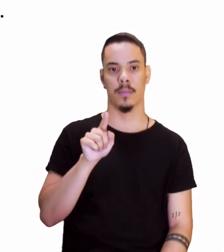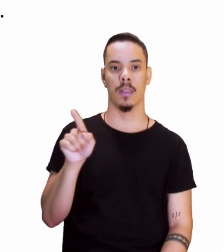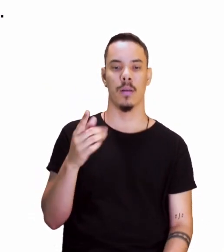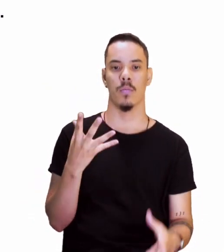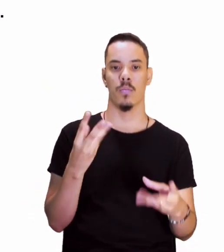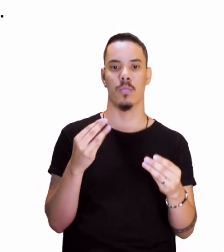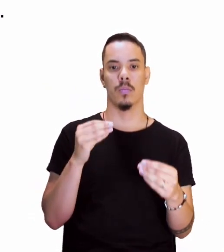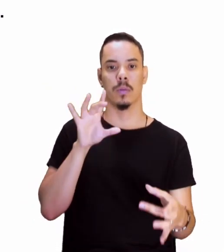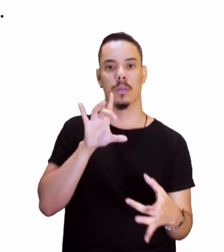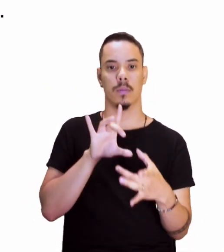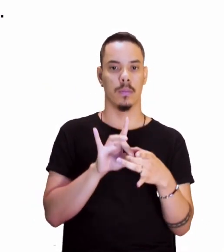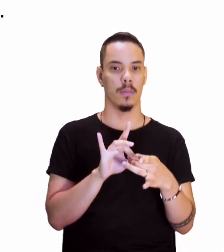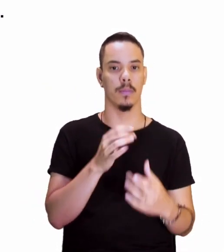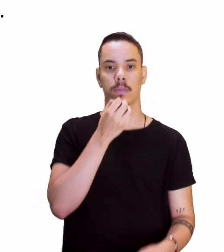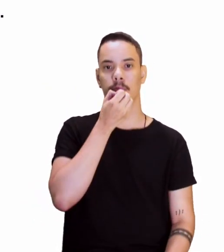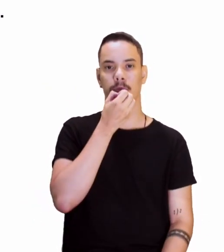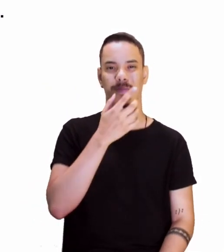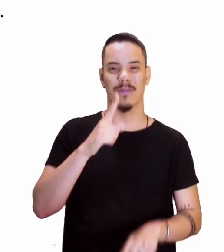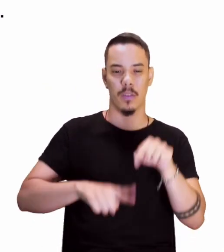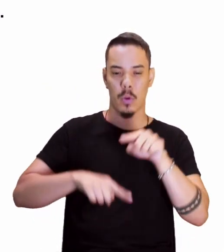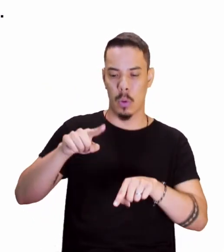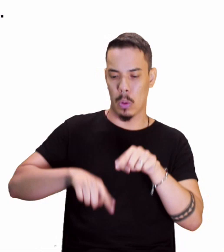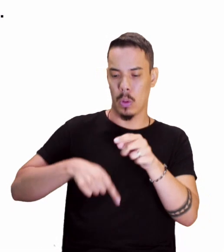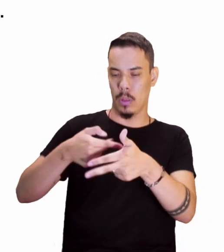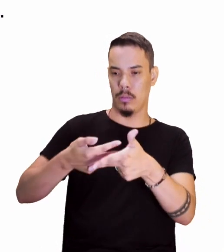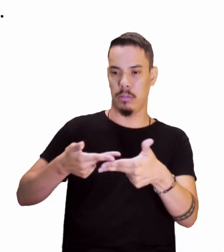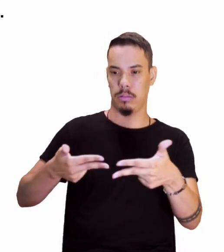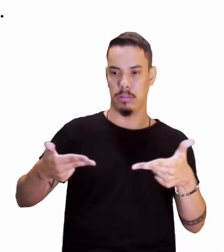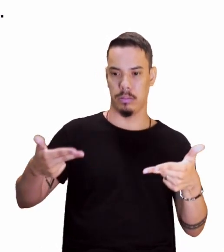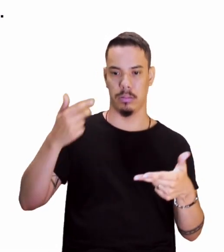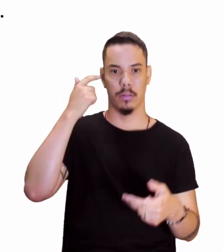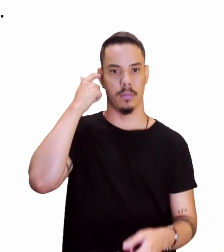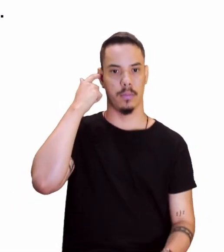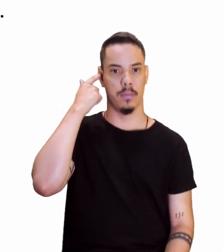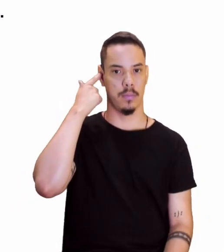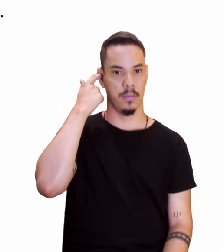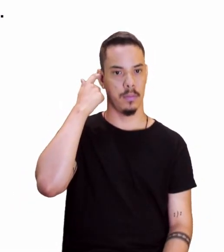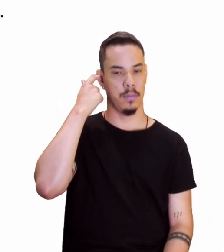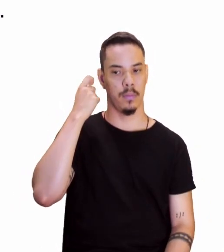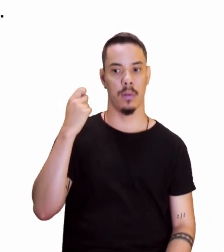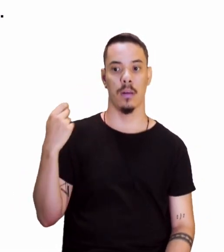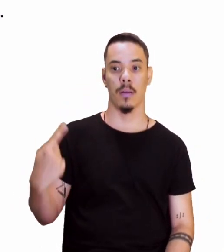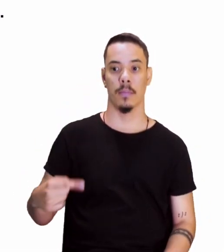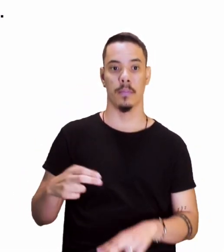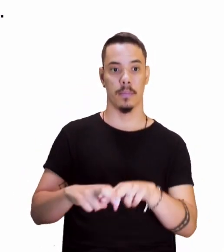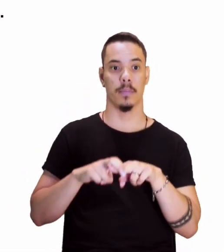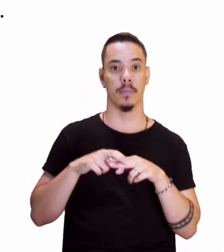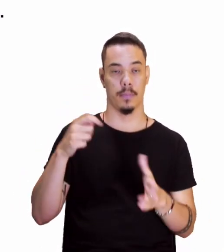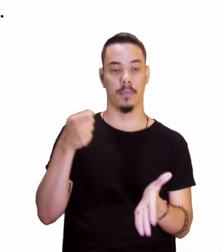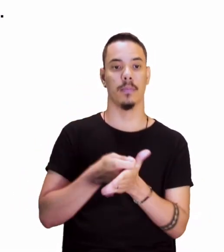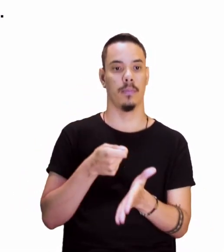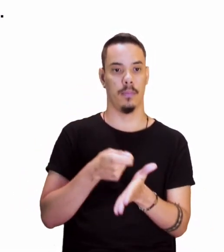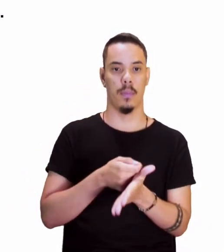muito apegado a quê? O apegado exige, ou